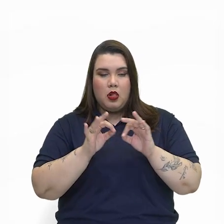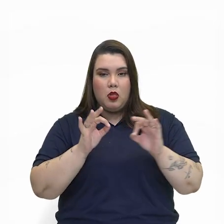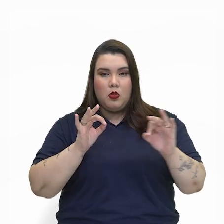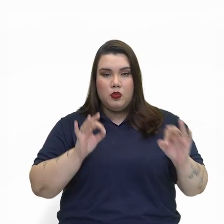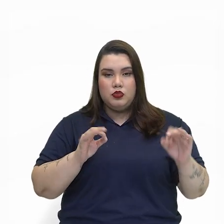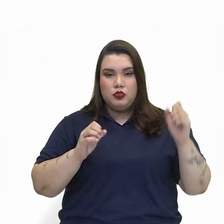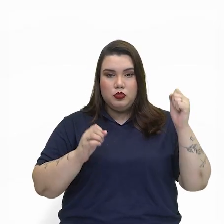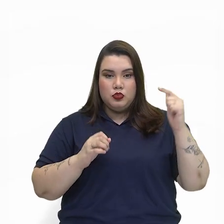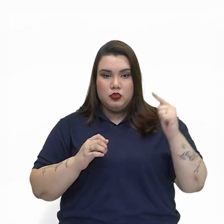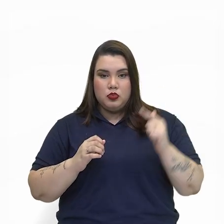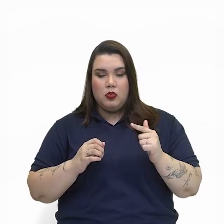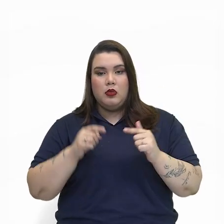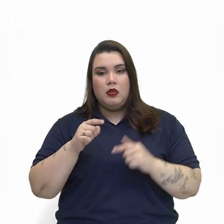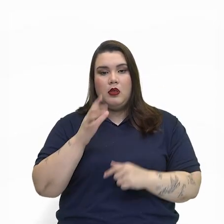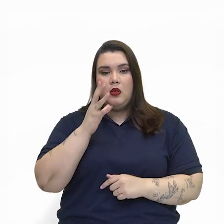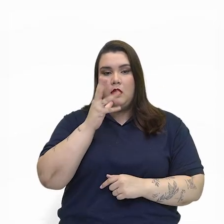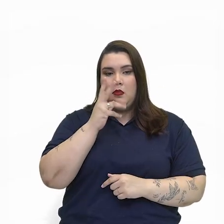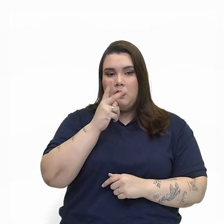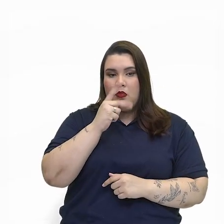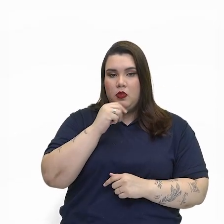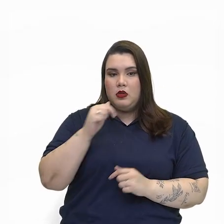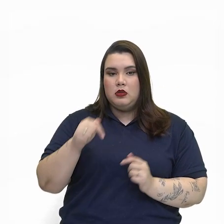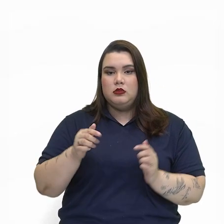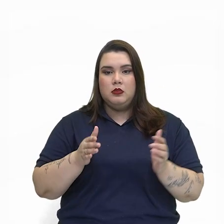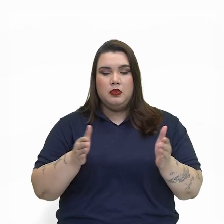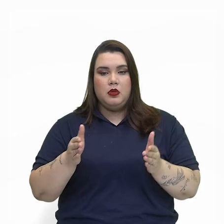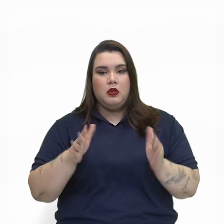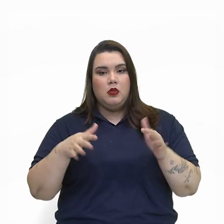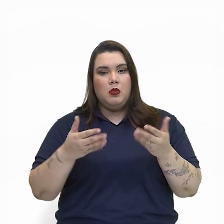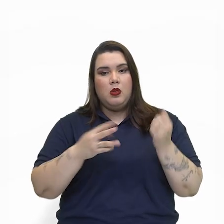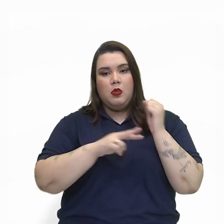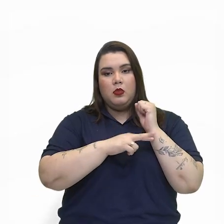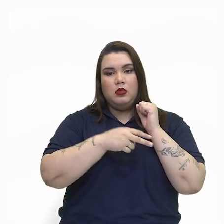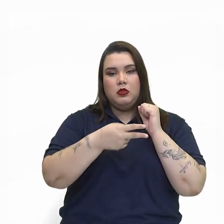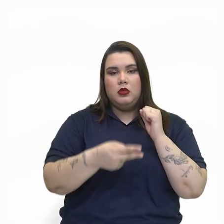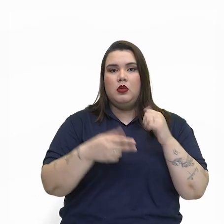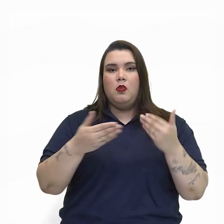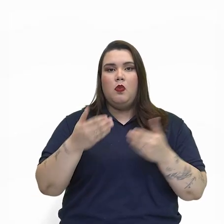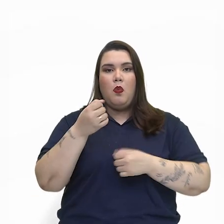mais longo será seu período de translação e, em consequência